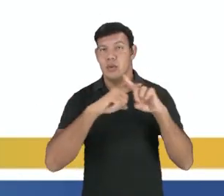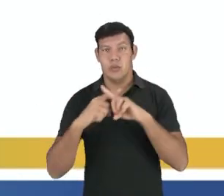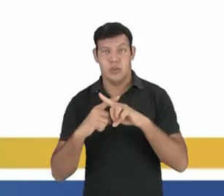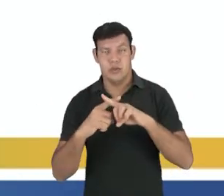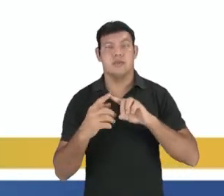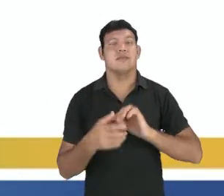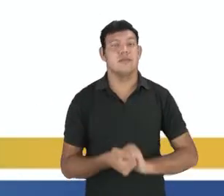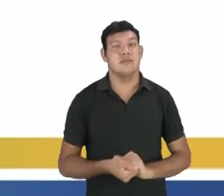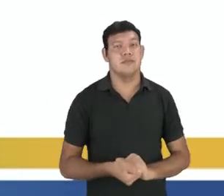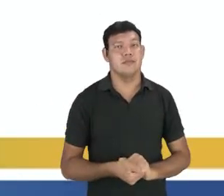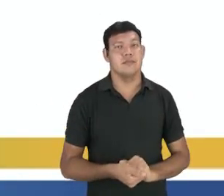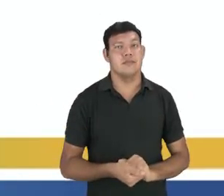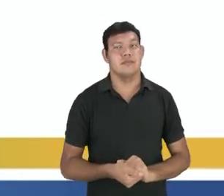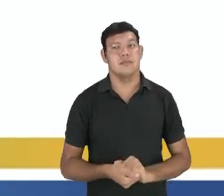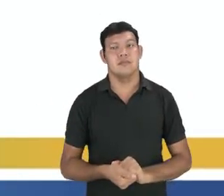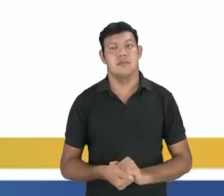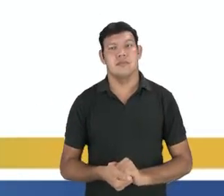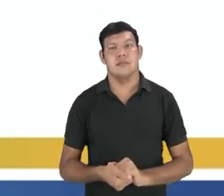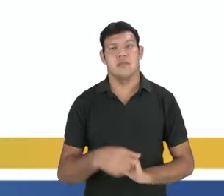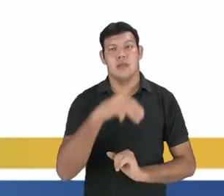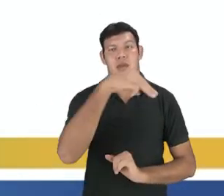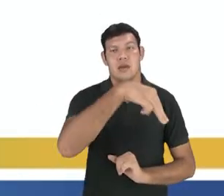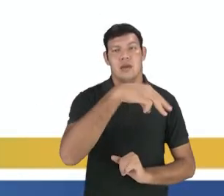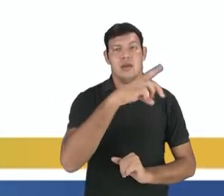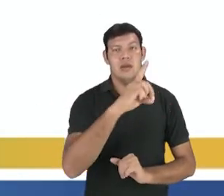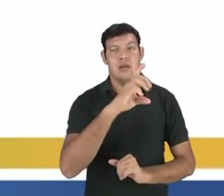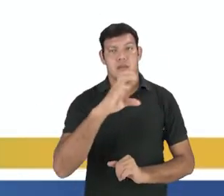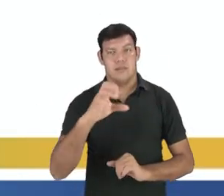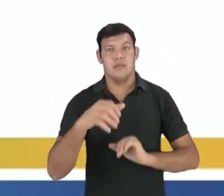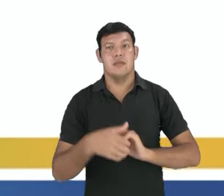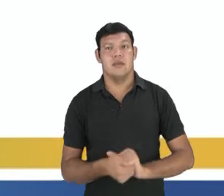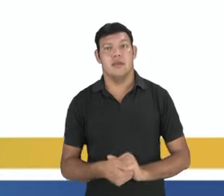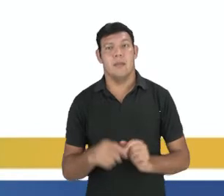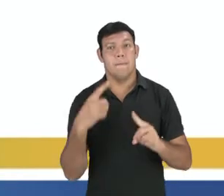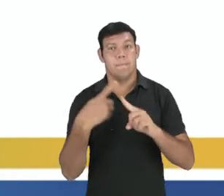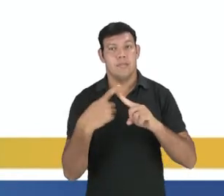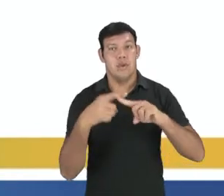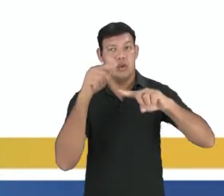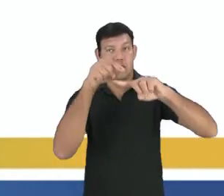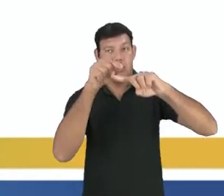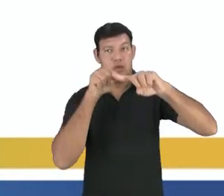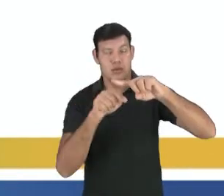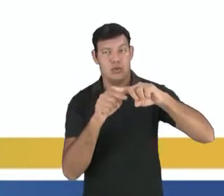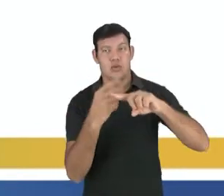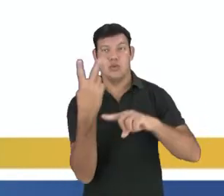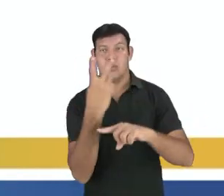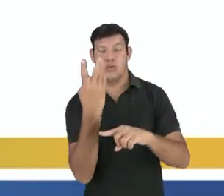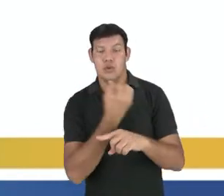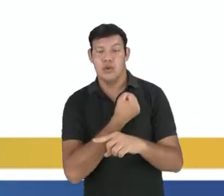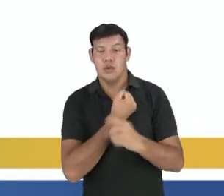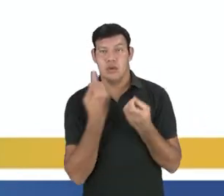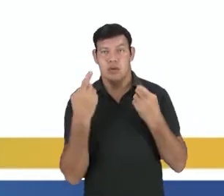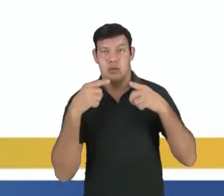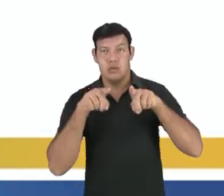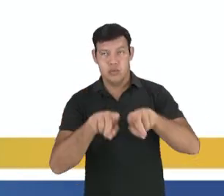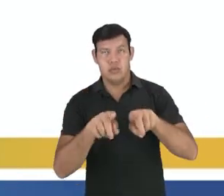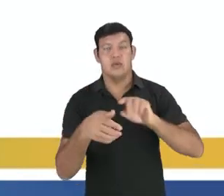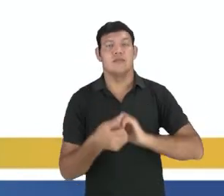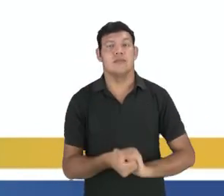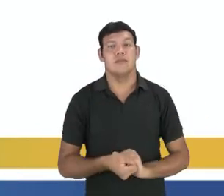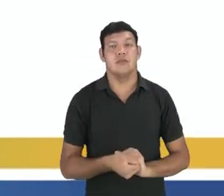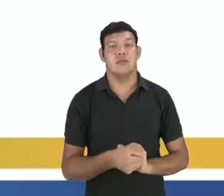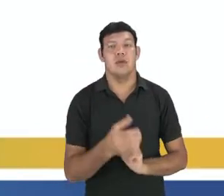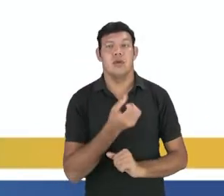números que são fatores comuns. O que é ser fator comum? É porque ele divide os dois números ao mesmo tempo. Foi quem?